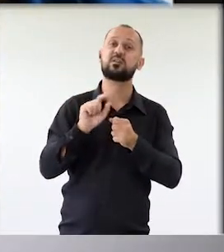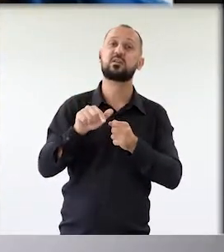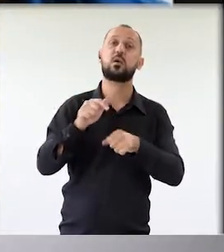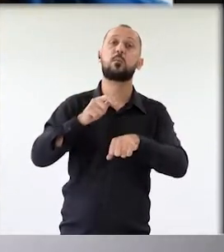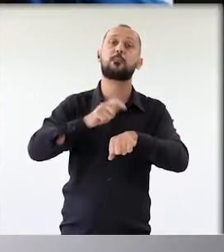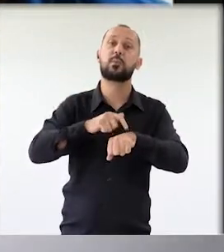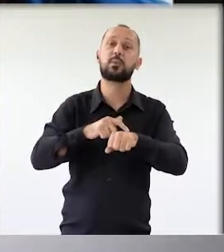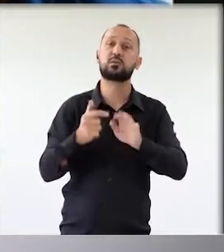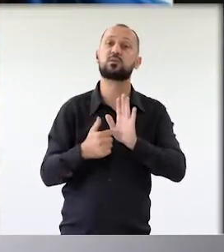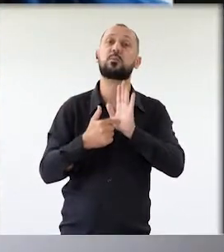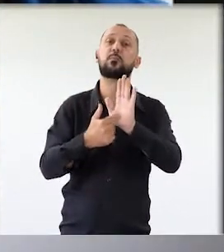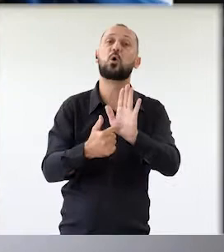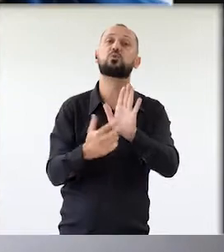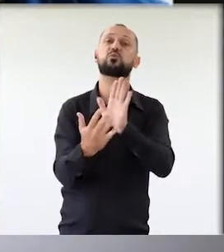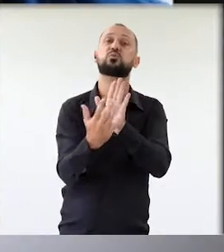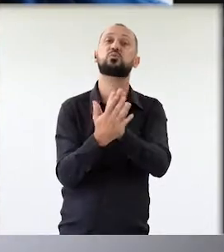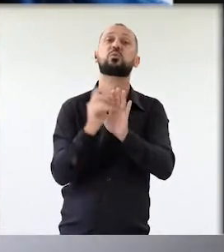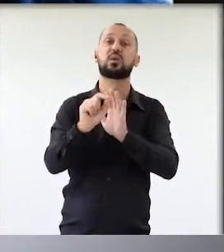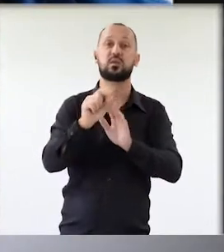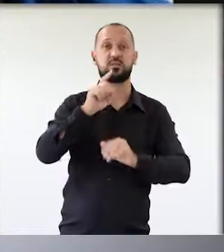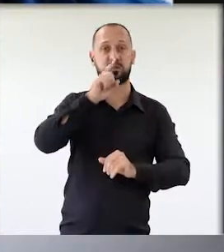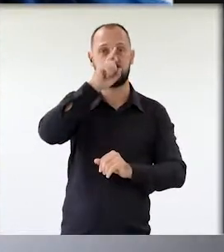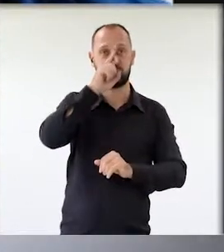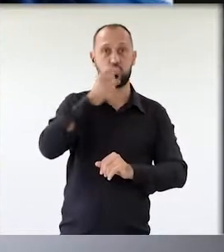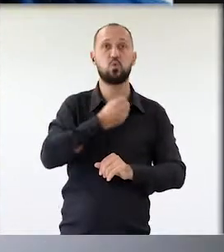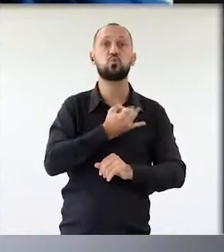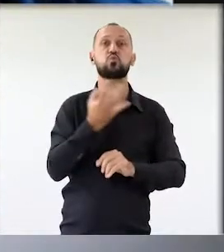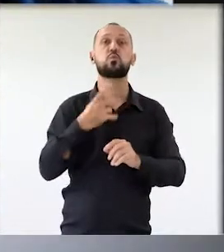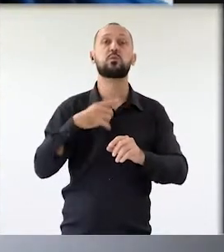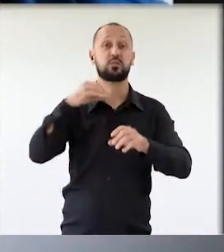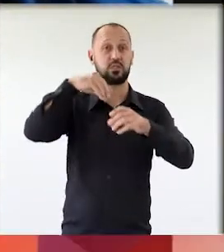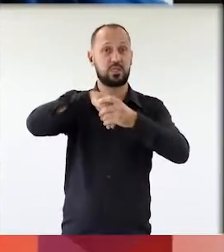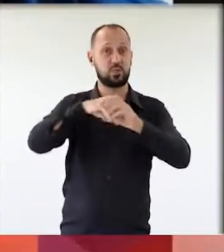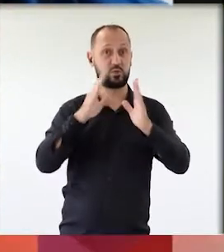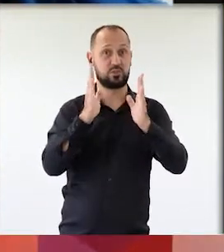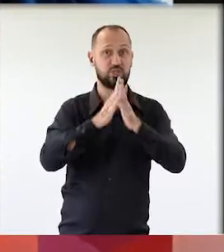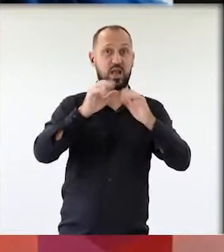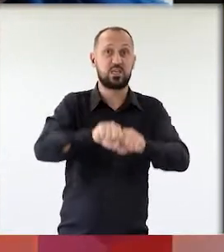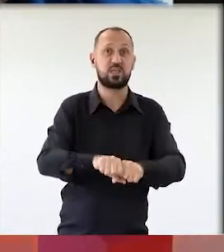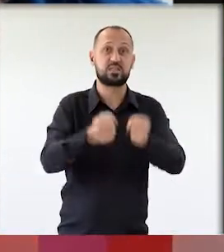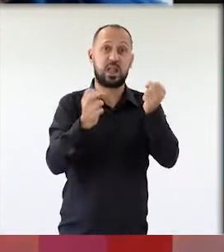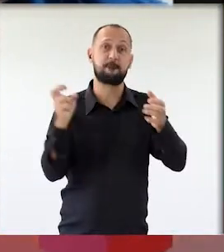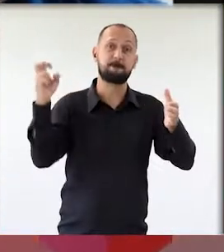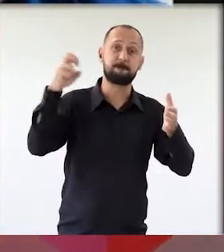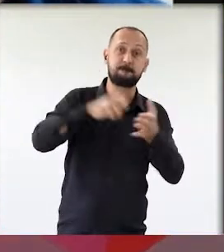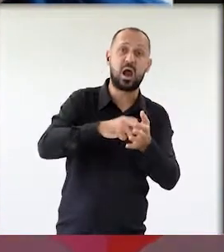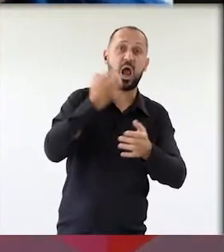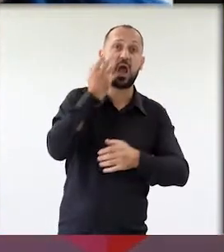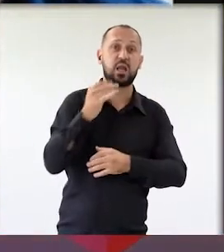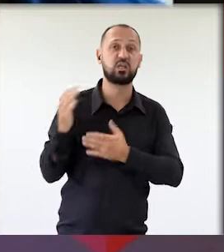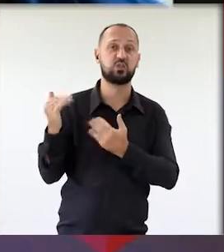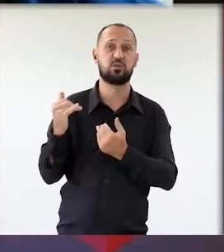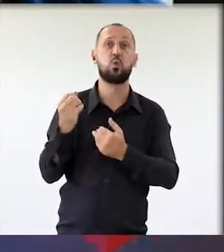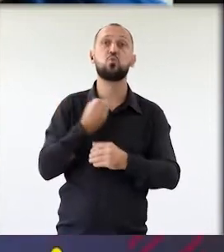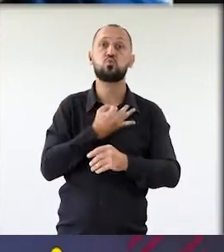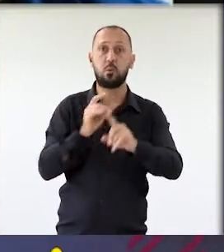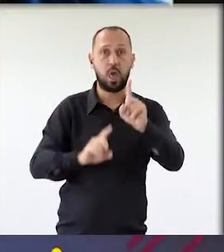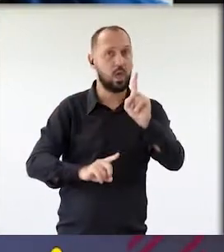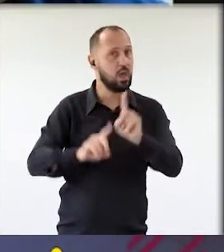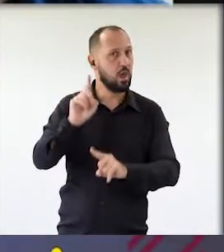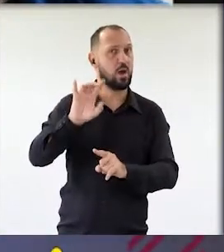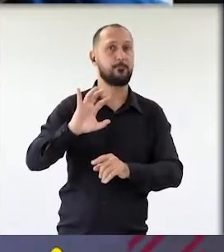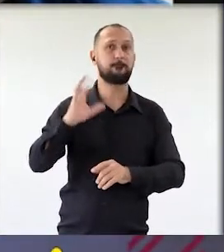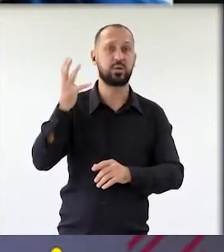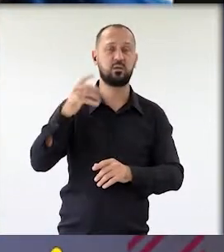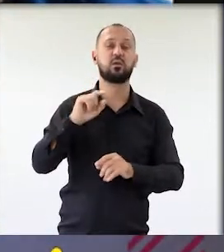crianças e adolescentes a uma situação de risco. Infelizmente, os números de acidentes domésticos com crianças e adolescentes são